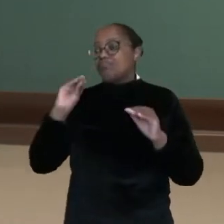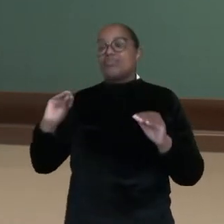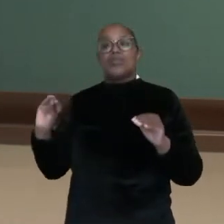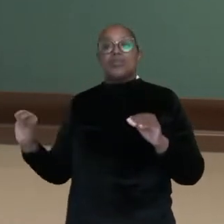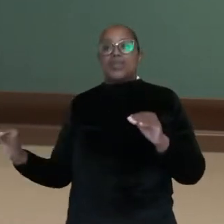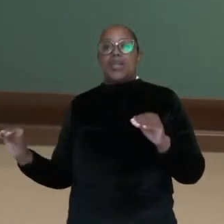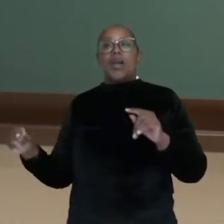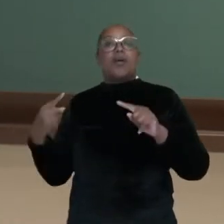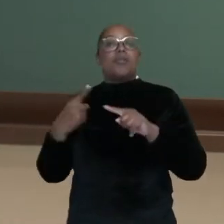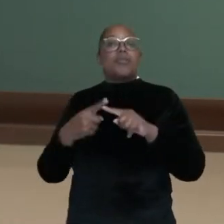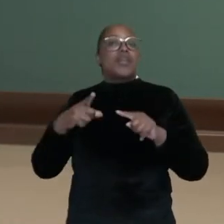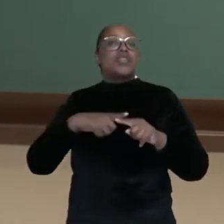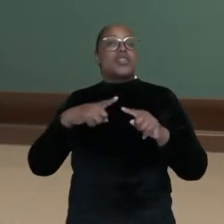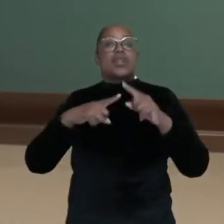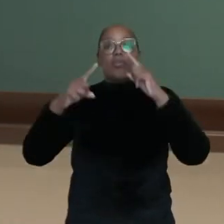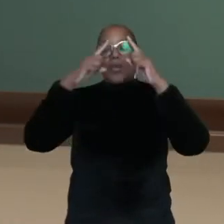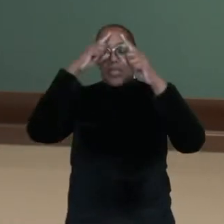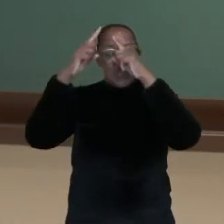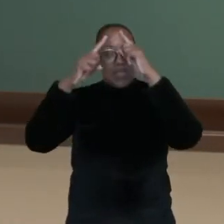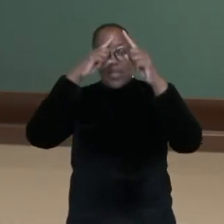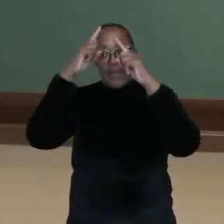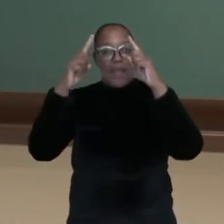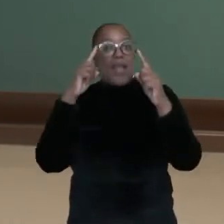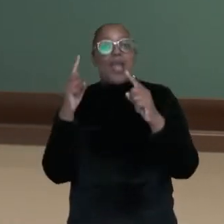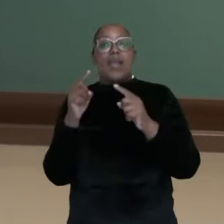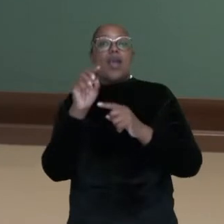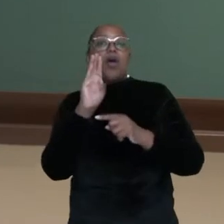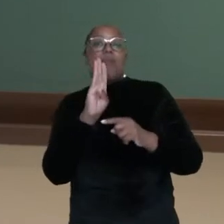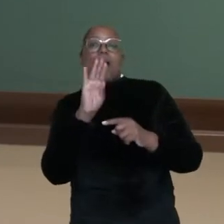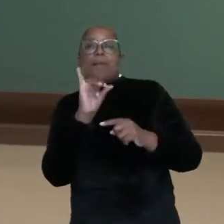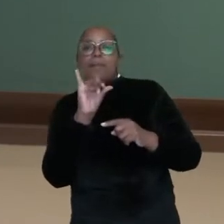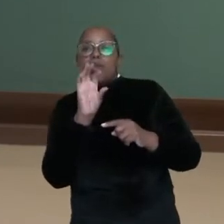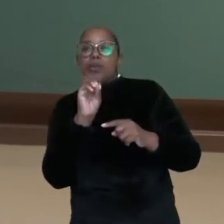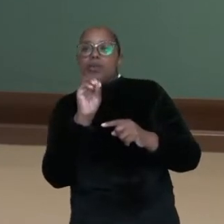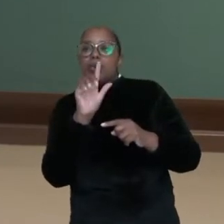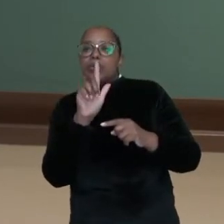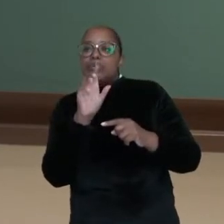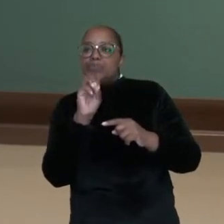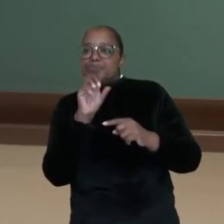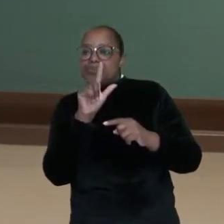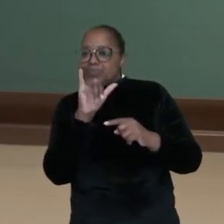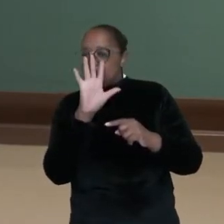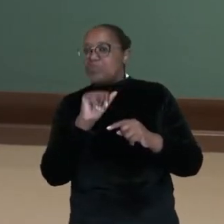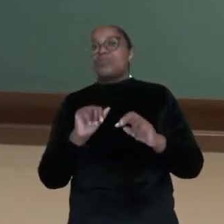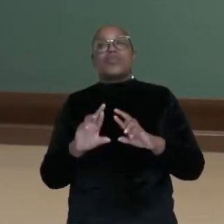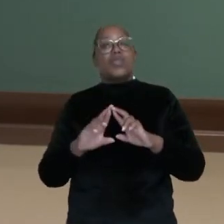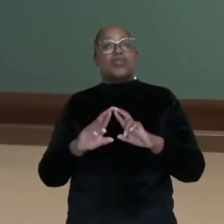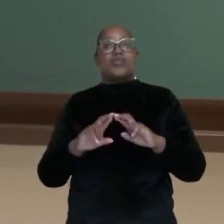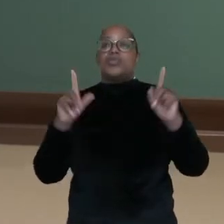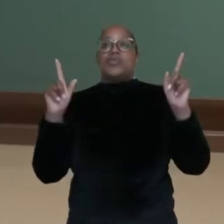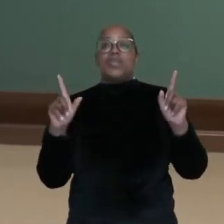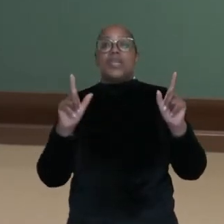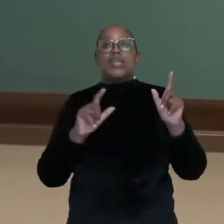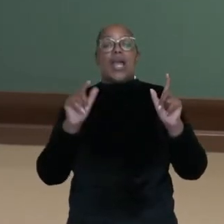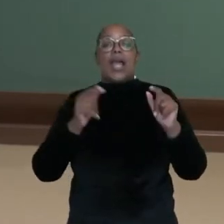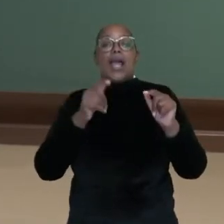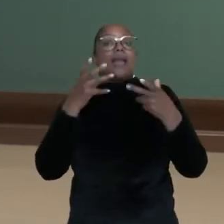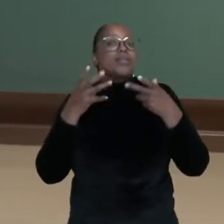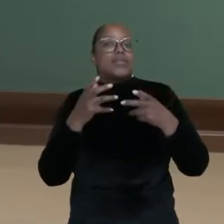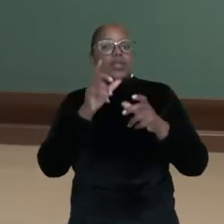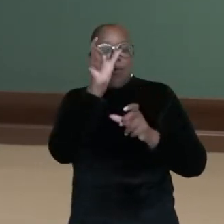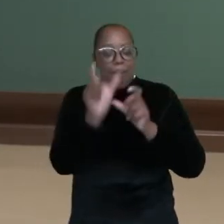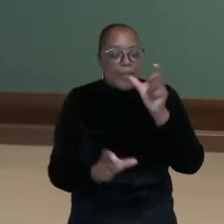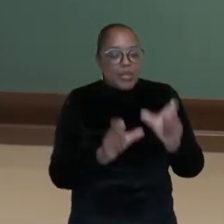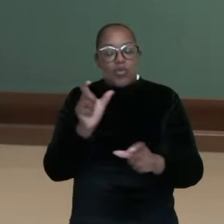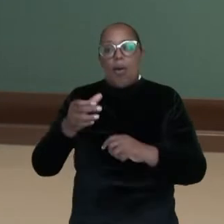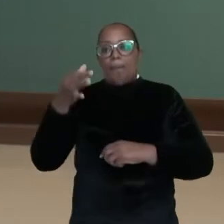fortalecendo um ideal ariano, né? Uma biologia que deveria todos ser iguais àqueles perfeitos, né? Bem